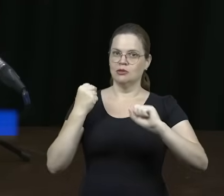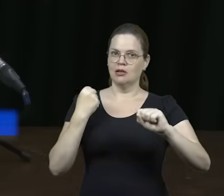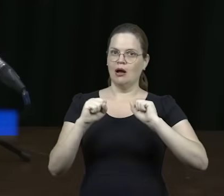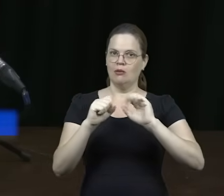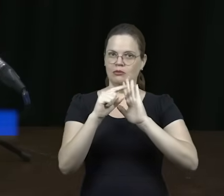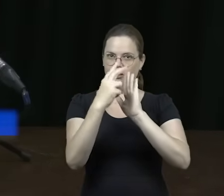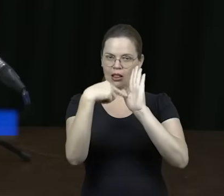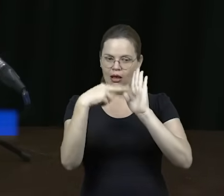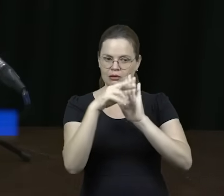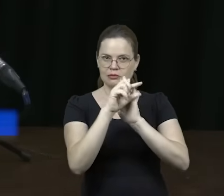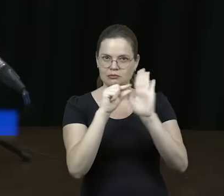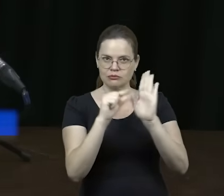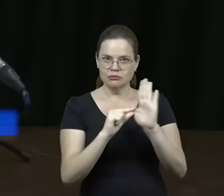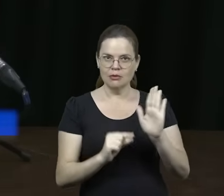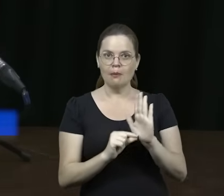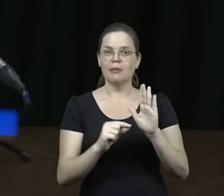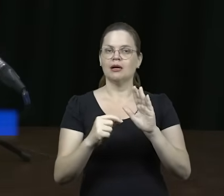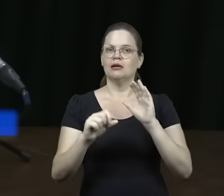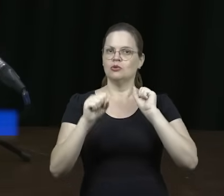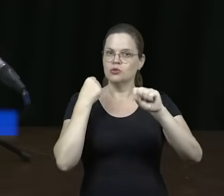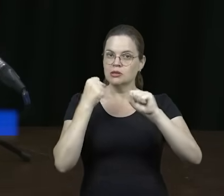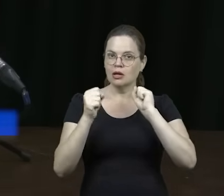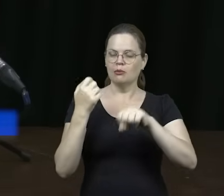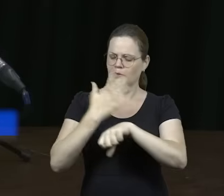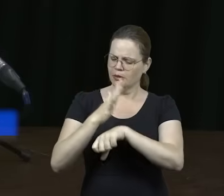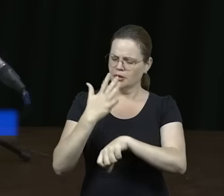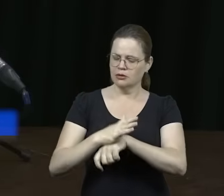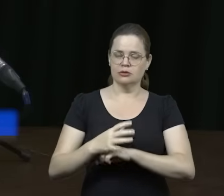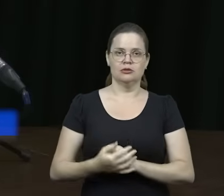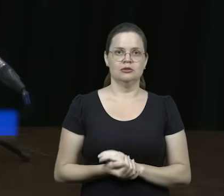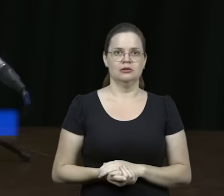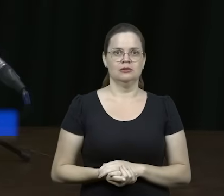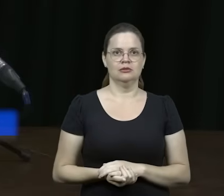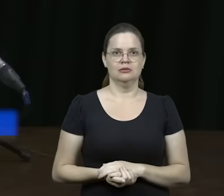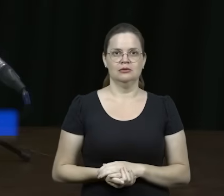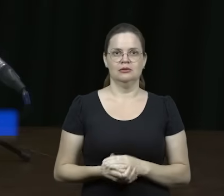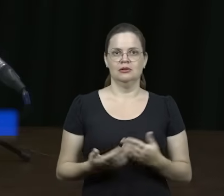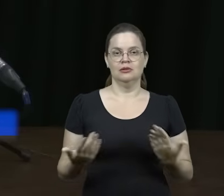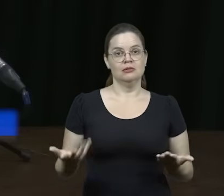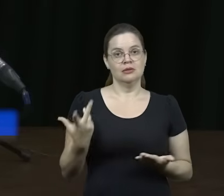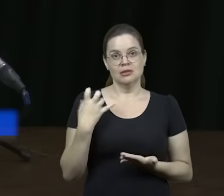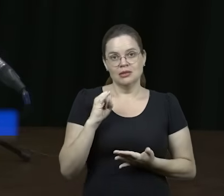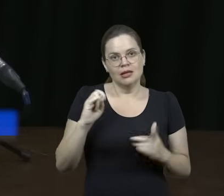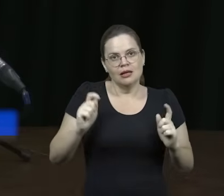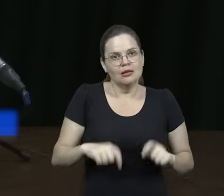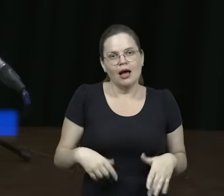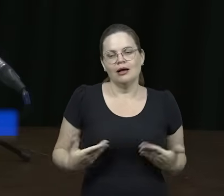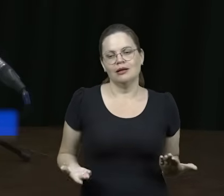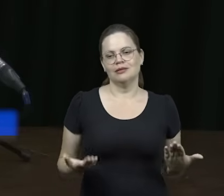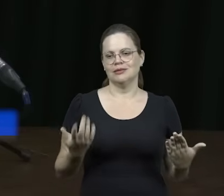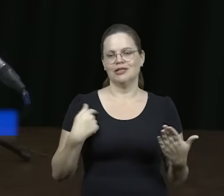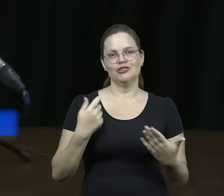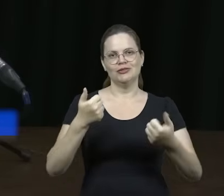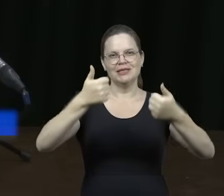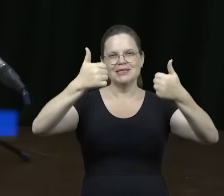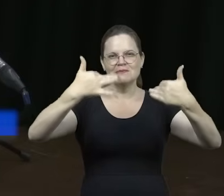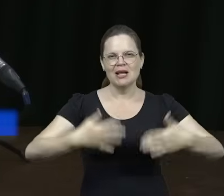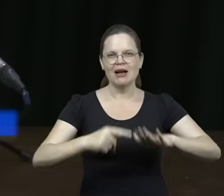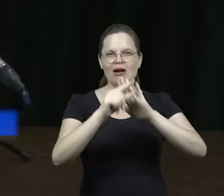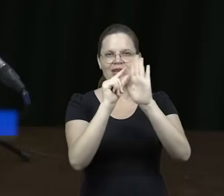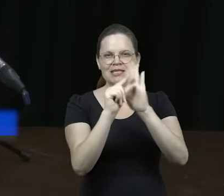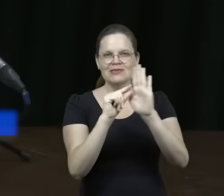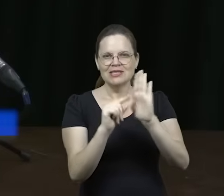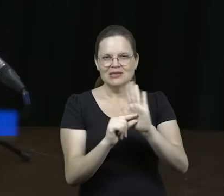palavra de Deus. E o nosso objetivo, se fosse possível, mas não é possível a gente ficar aqui